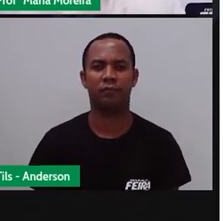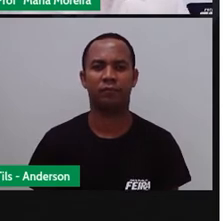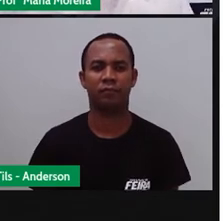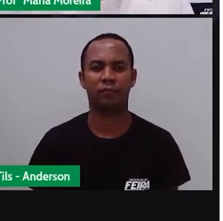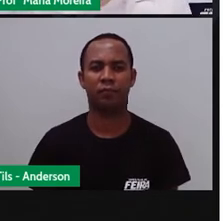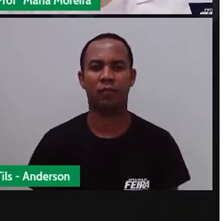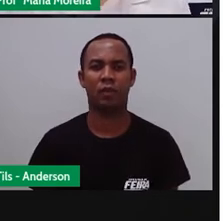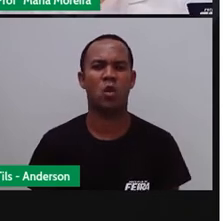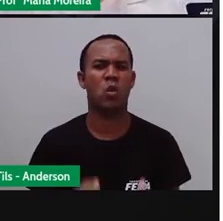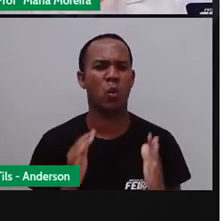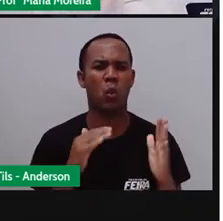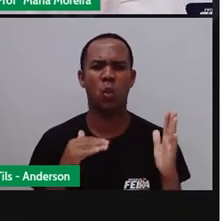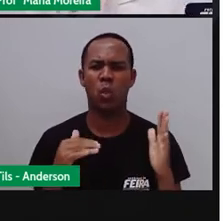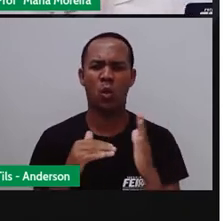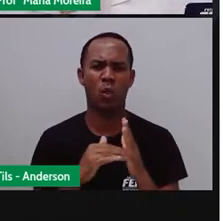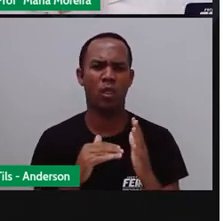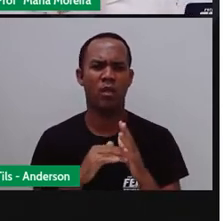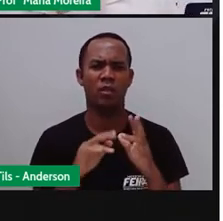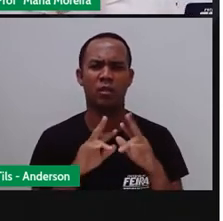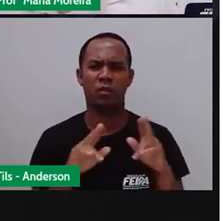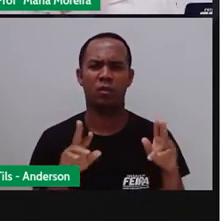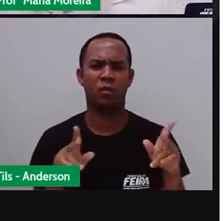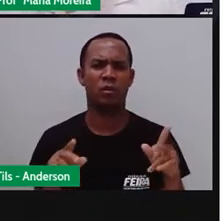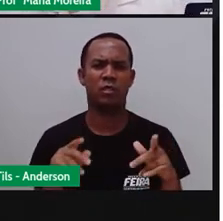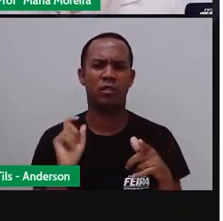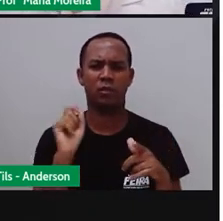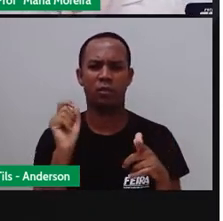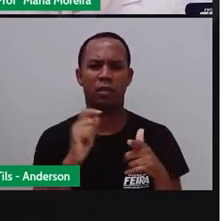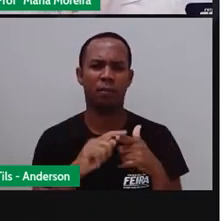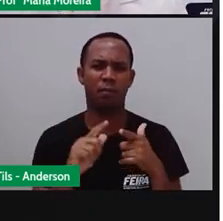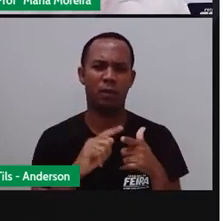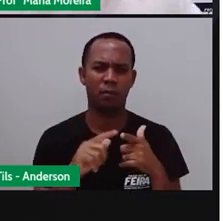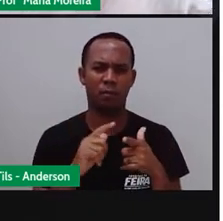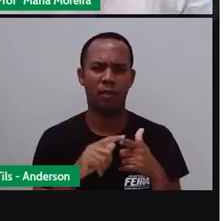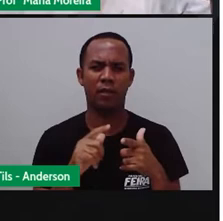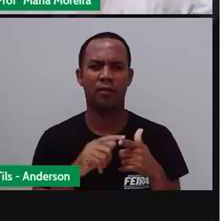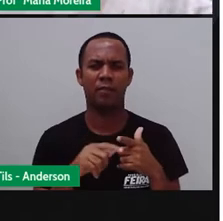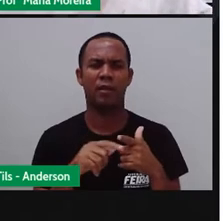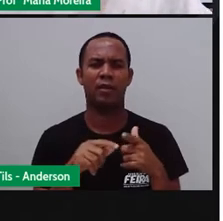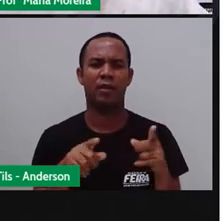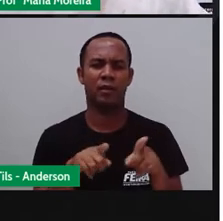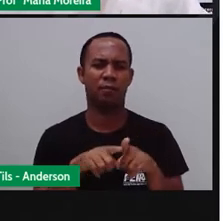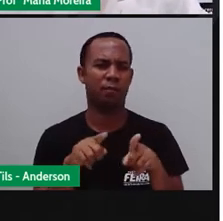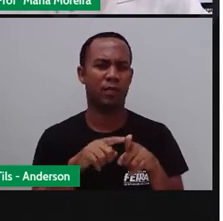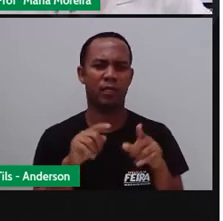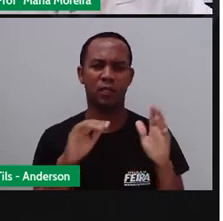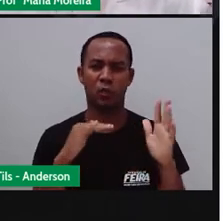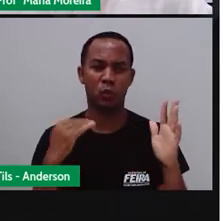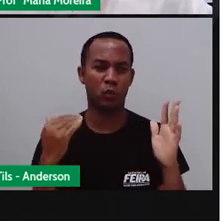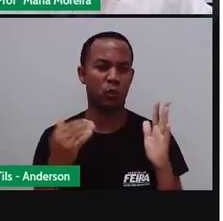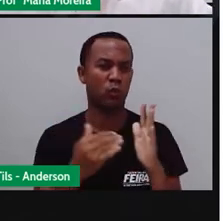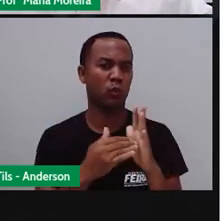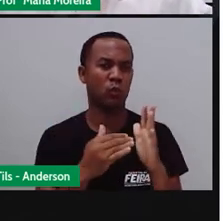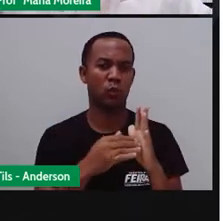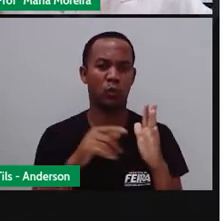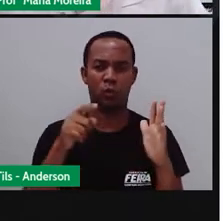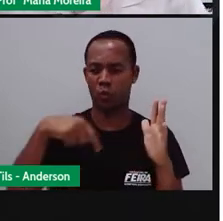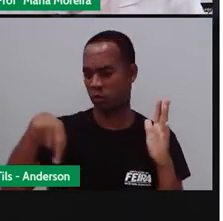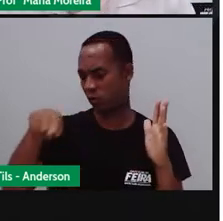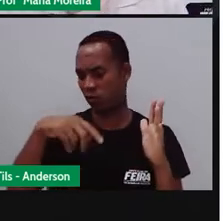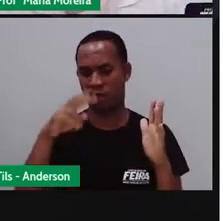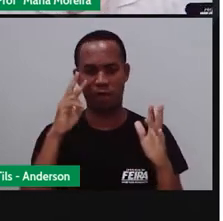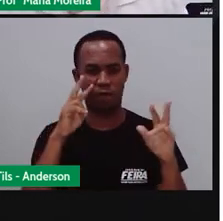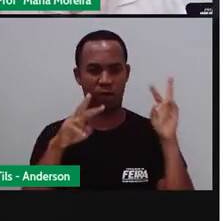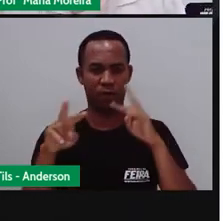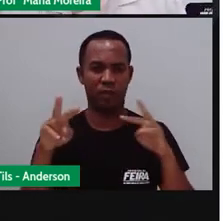Bom, todas essas questões afetam e ameaçam o ecossistema, que é tudo isso que nos envolve. É o solo, é o ar, são as plantas,